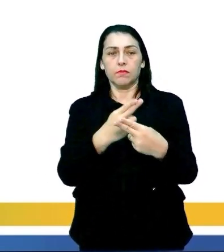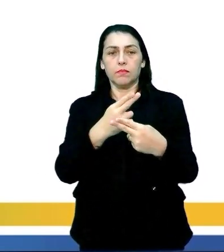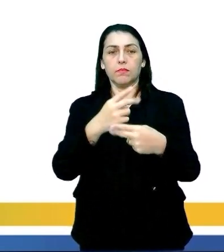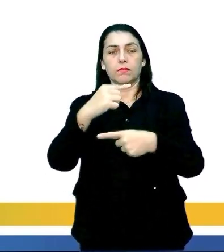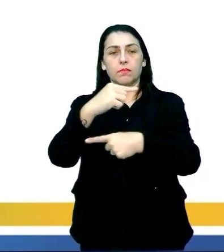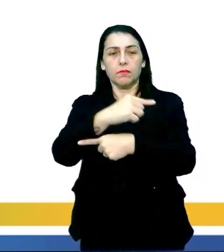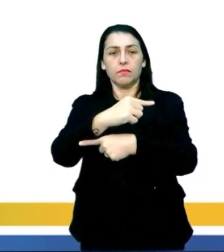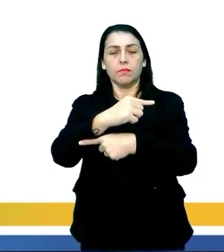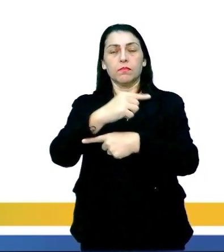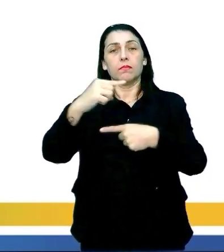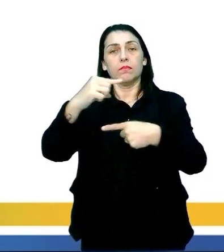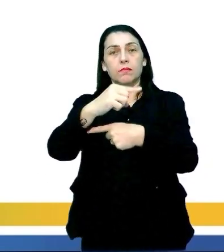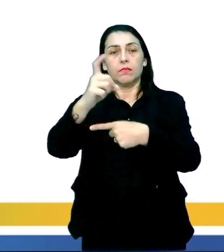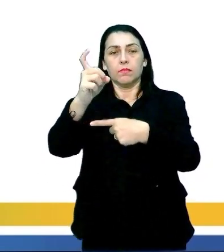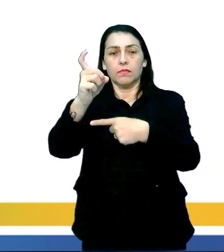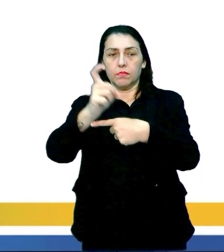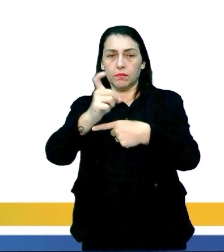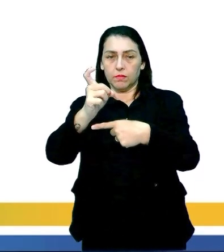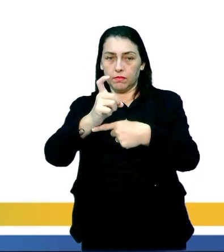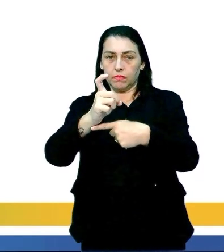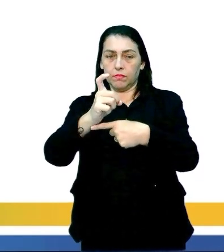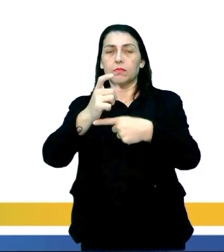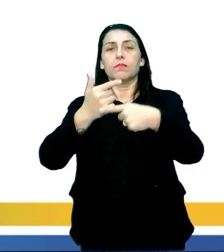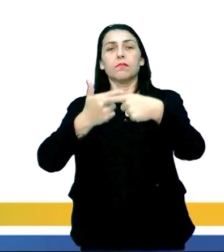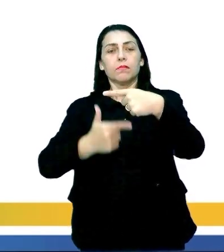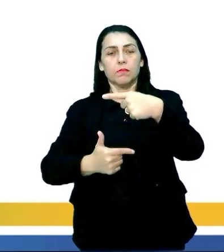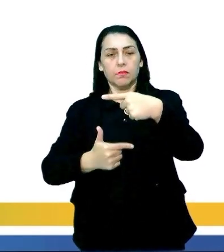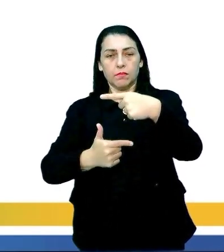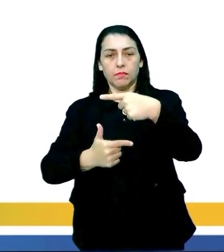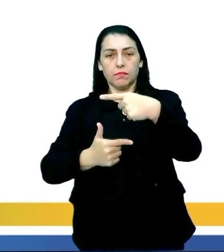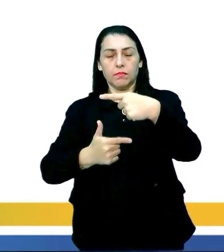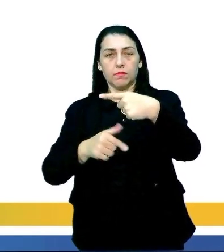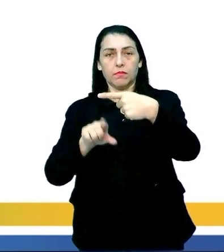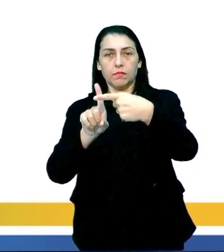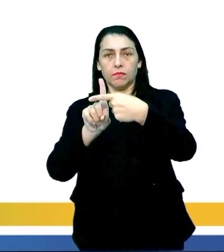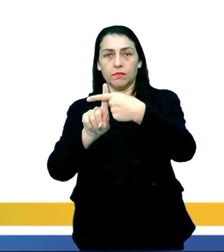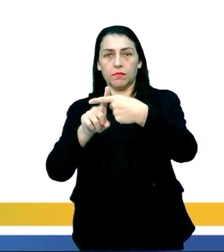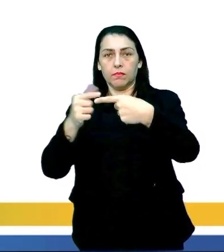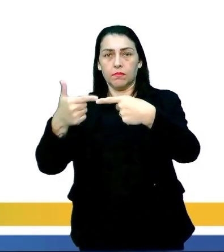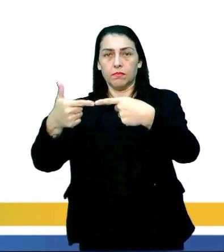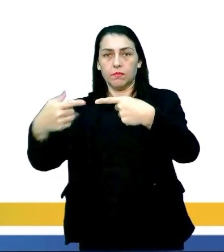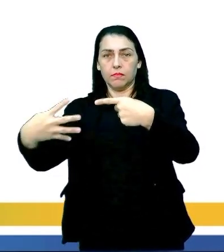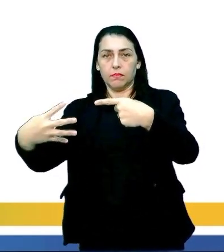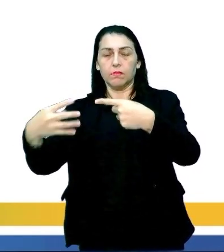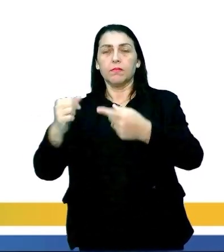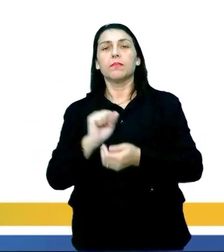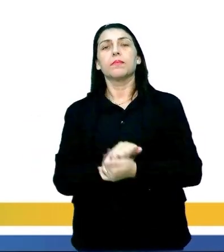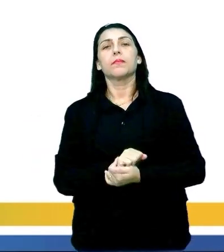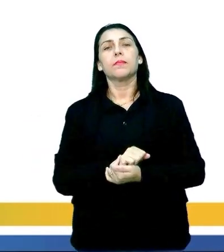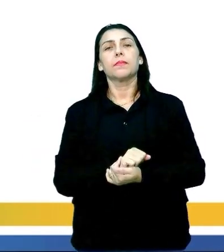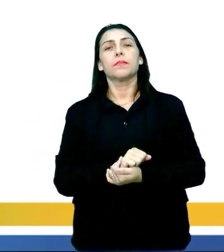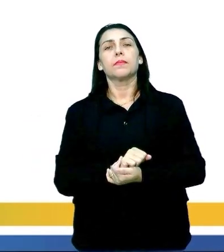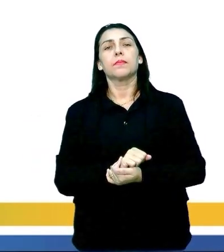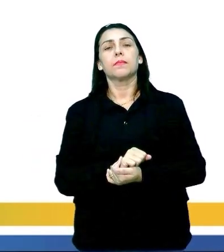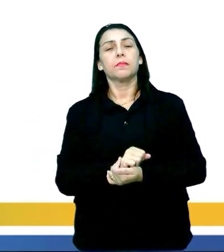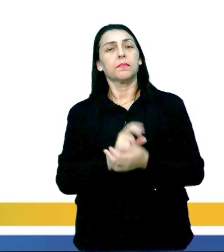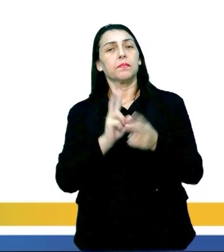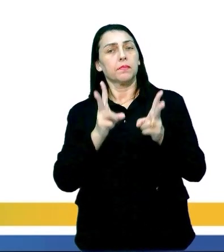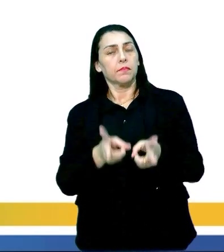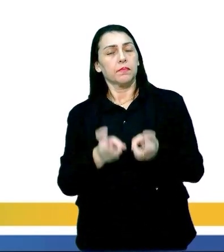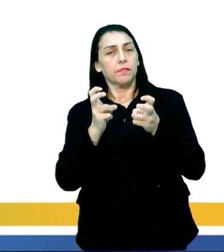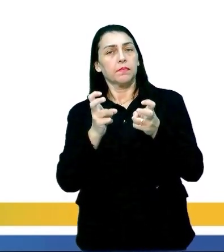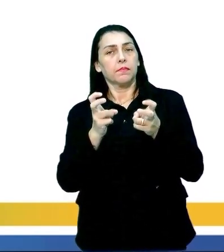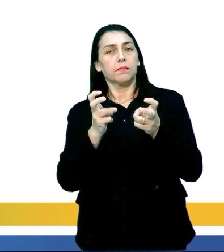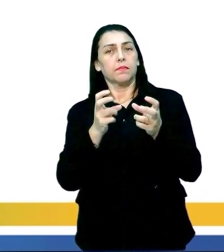a menos x sobre 2 mais 24. Então, observa que nós